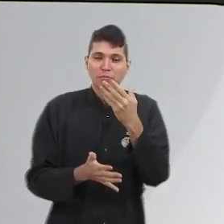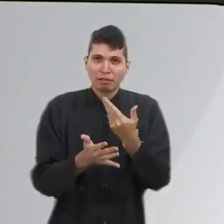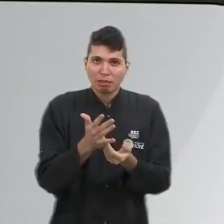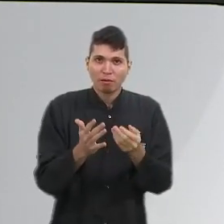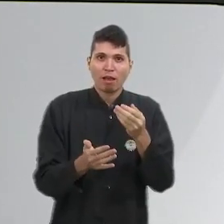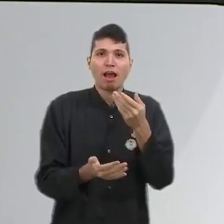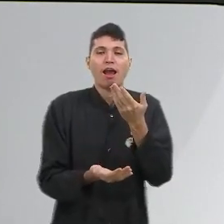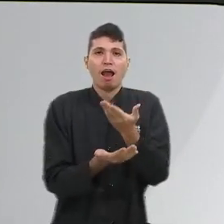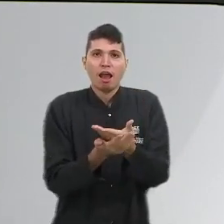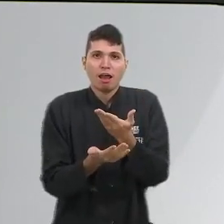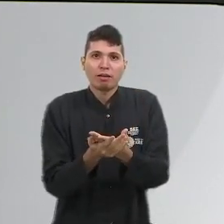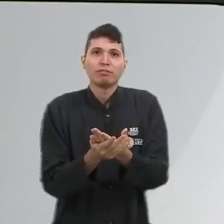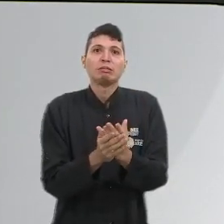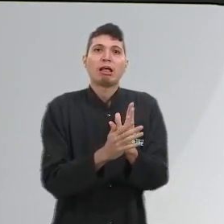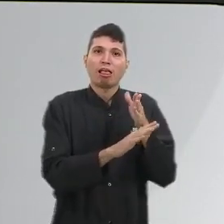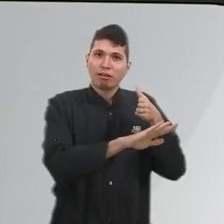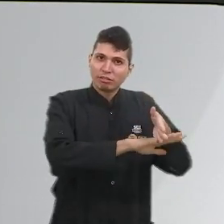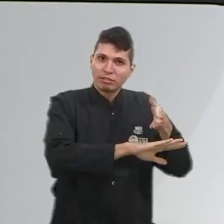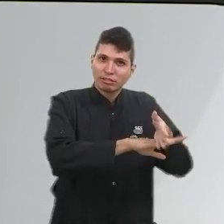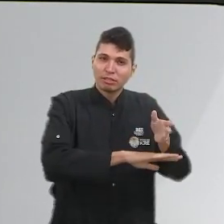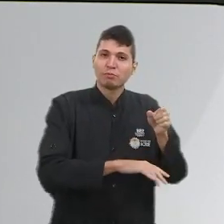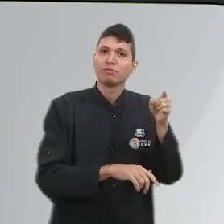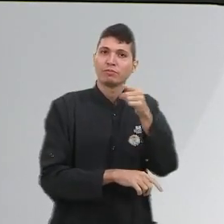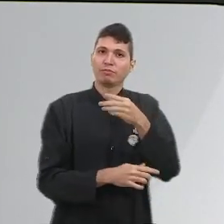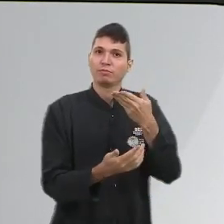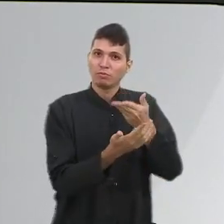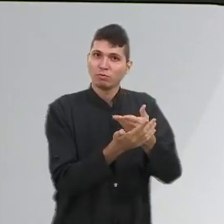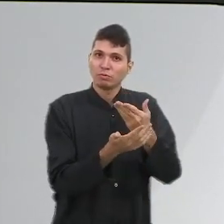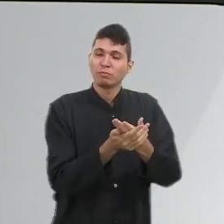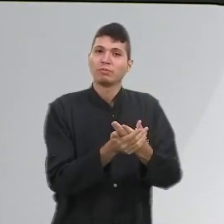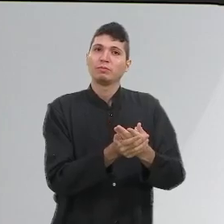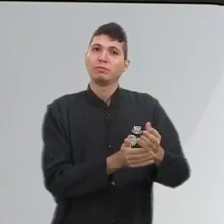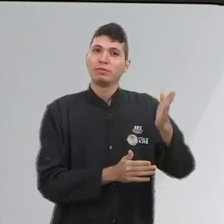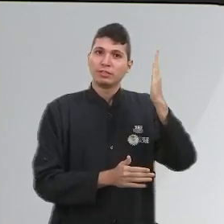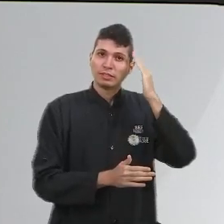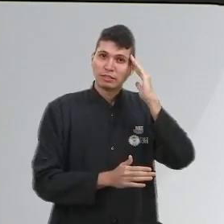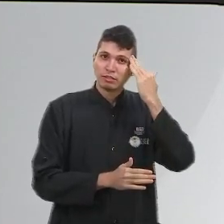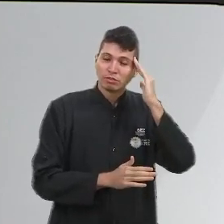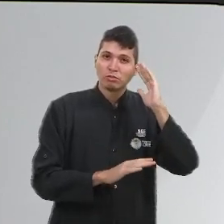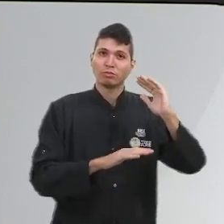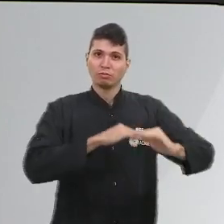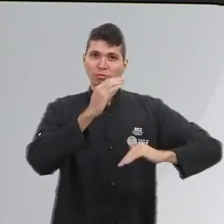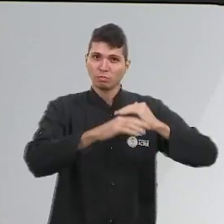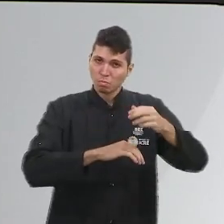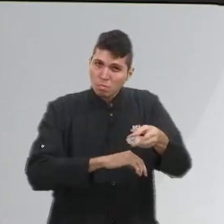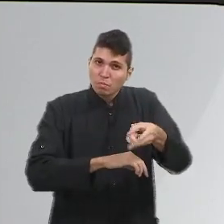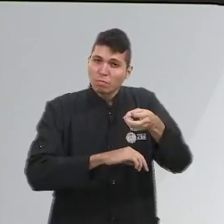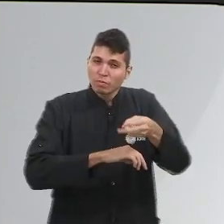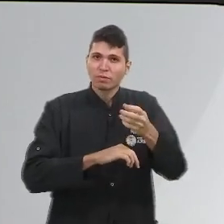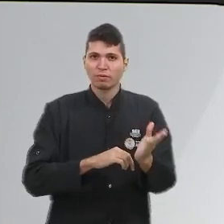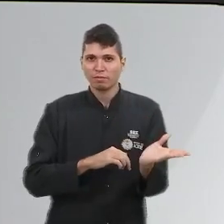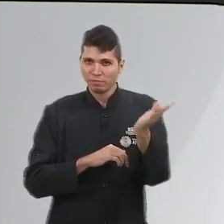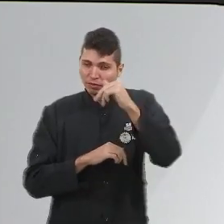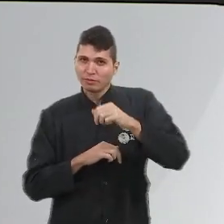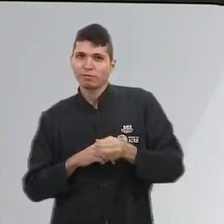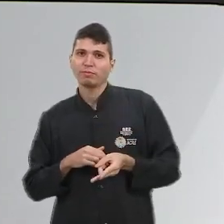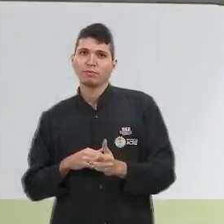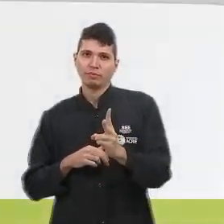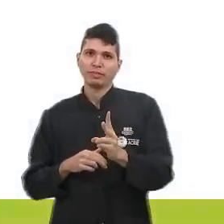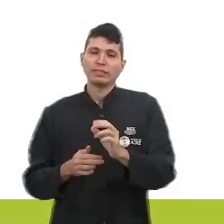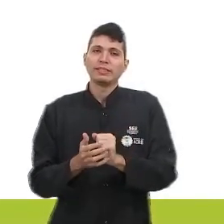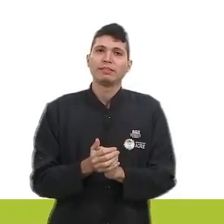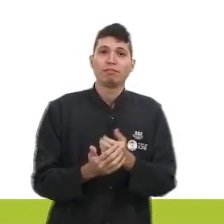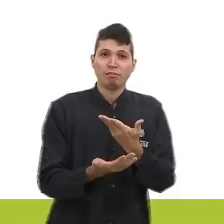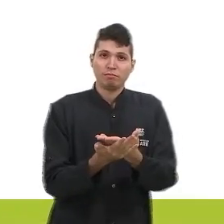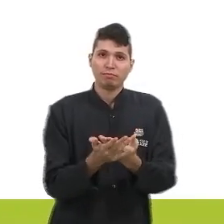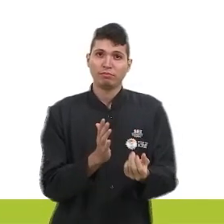essa aula vai estar lá. É importante você assistir para compreender melhor alguns processos de extração. Vamos lá? Então, na aula